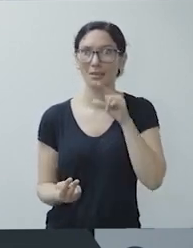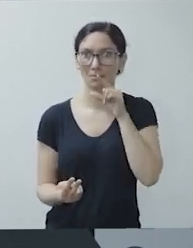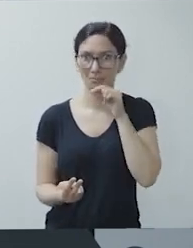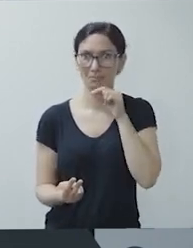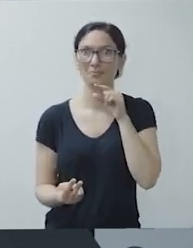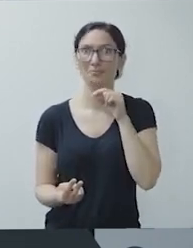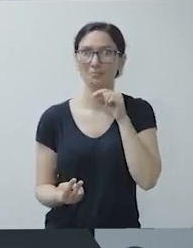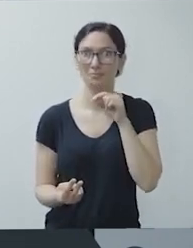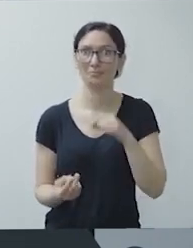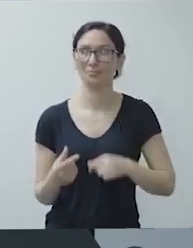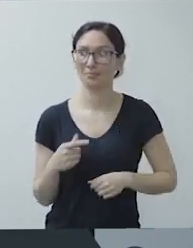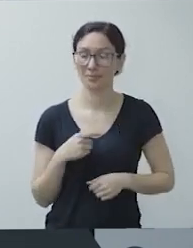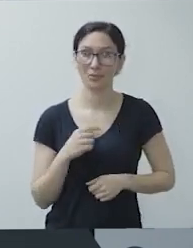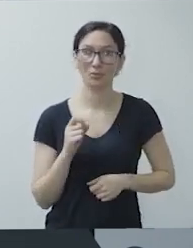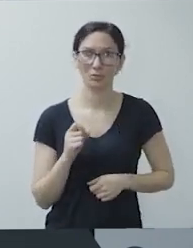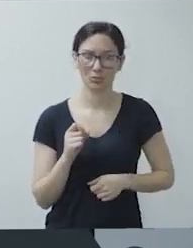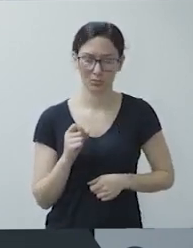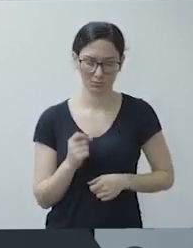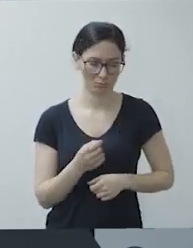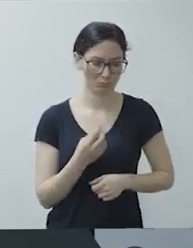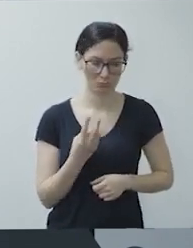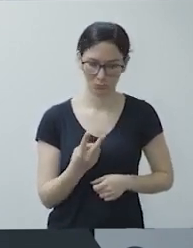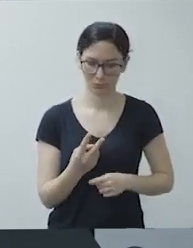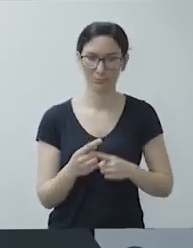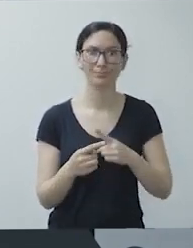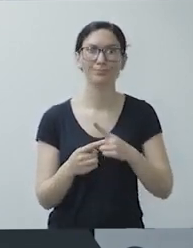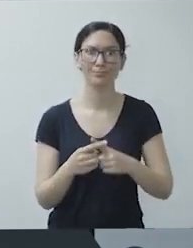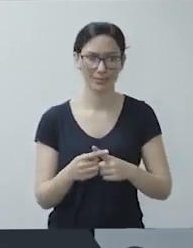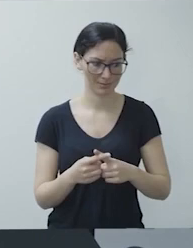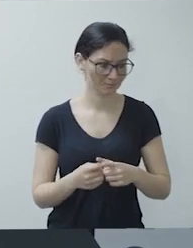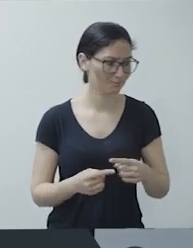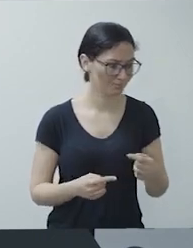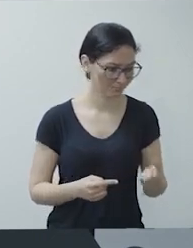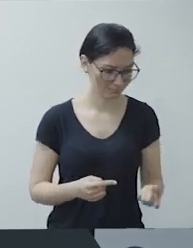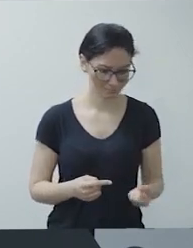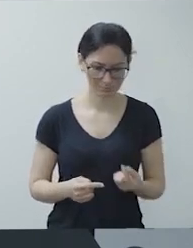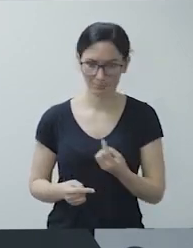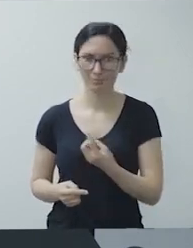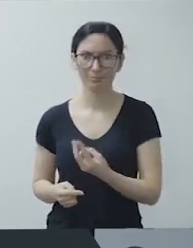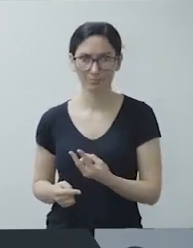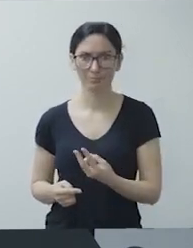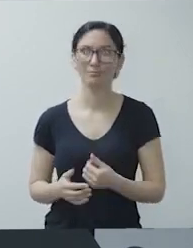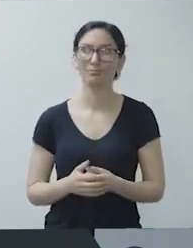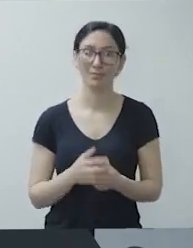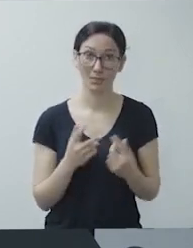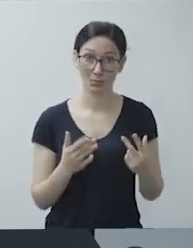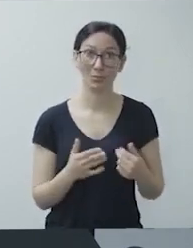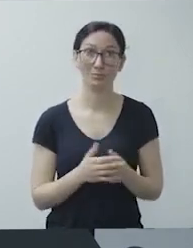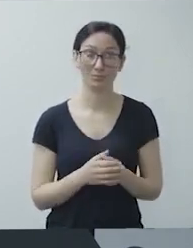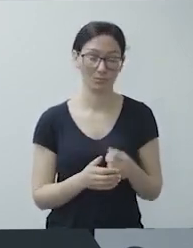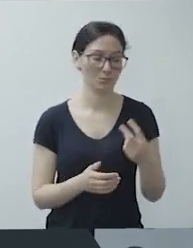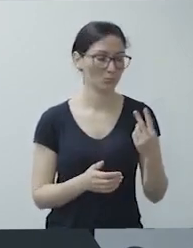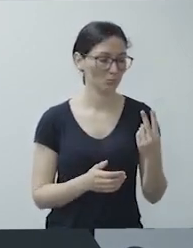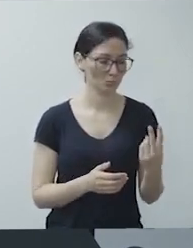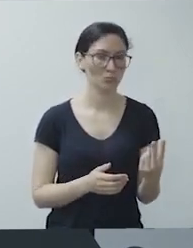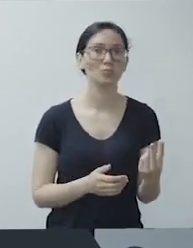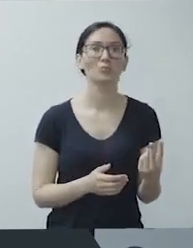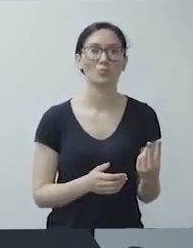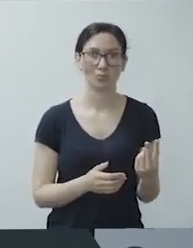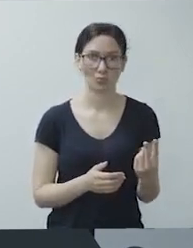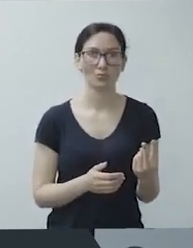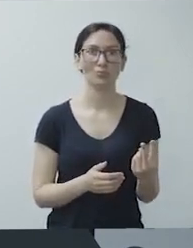quantidade 2 vezes, então eu posso fazer essa operação. 2, posso usar